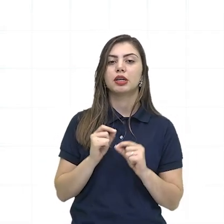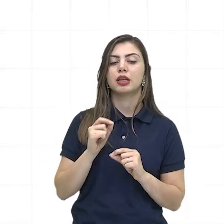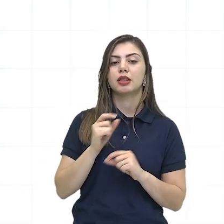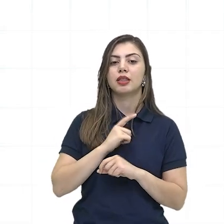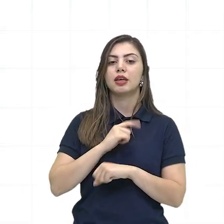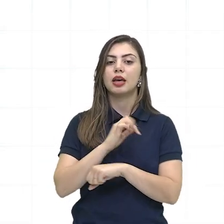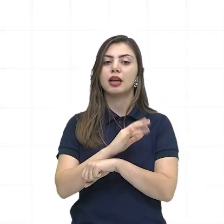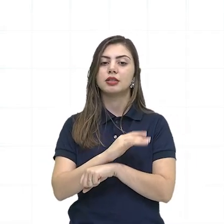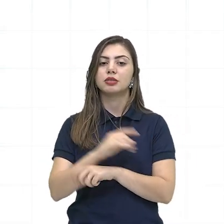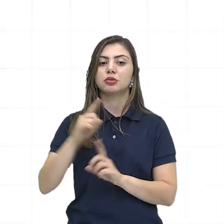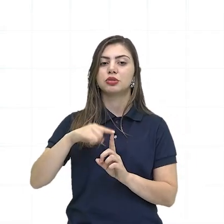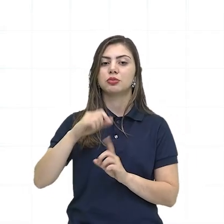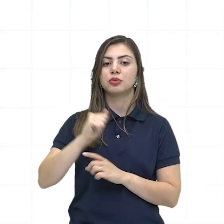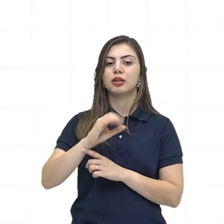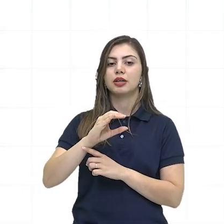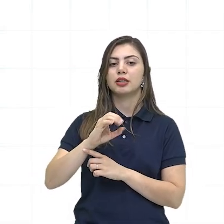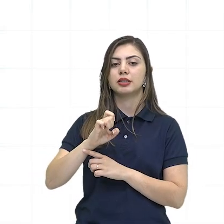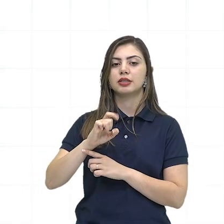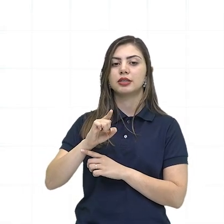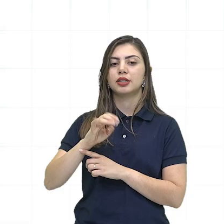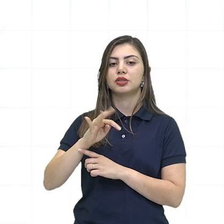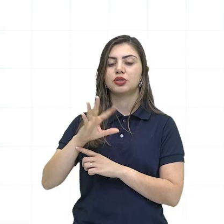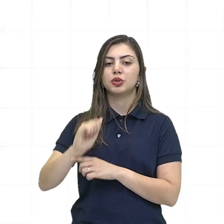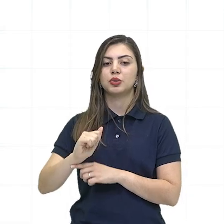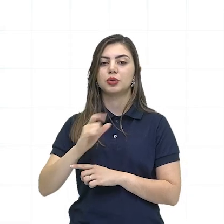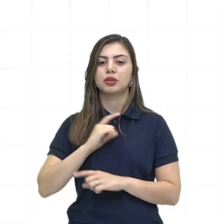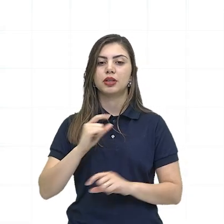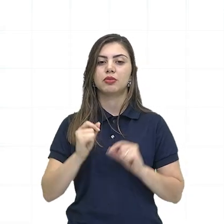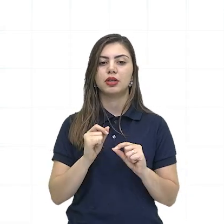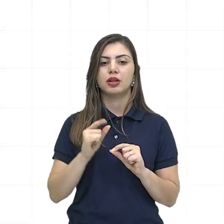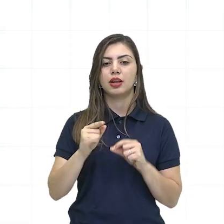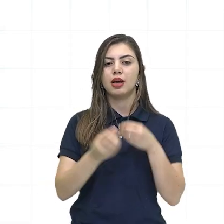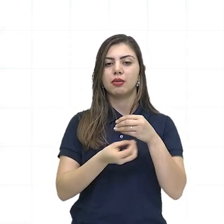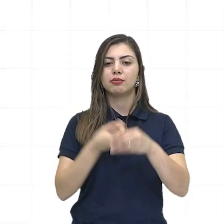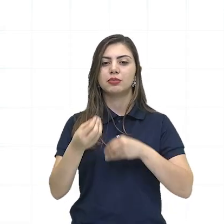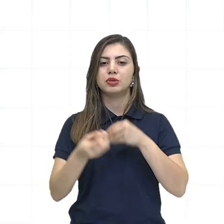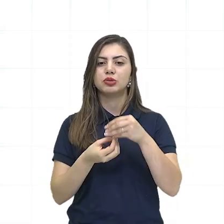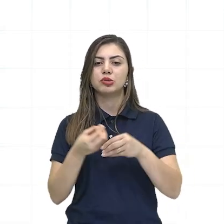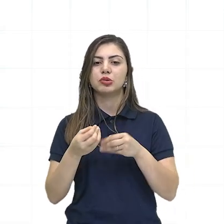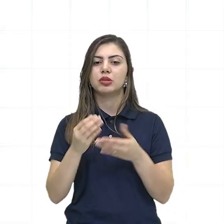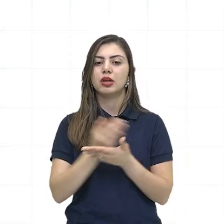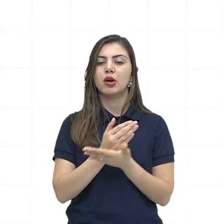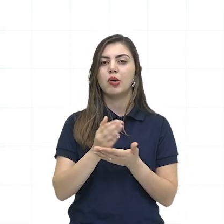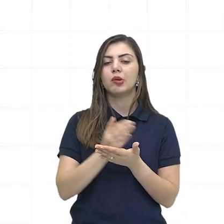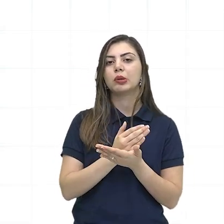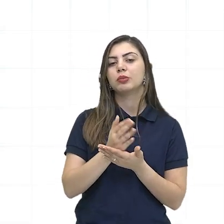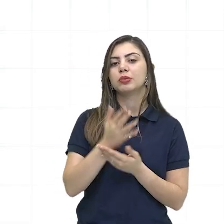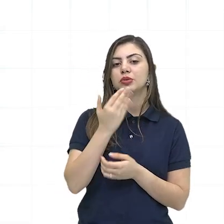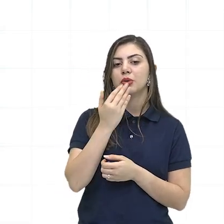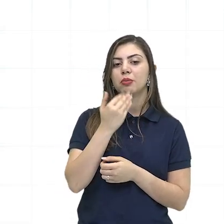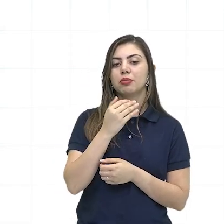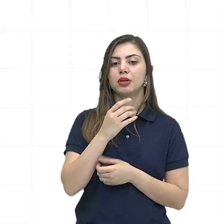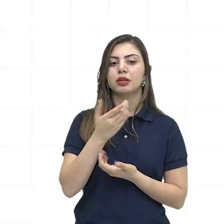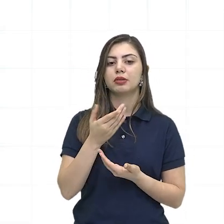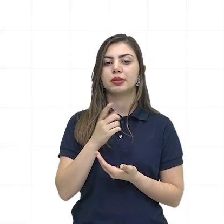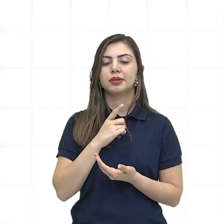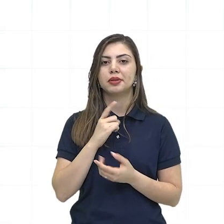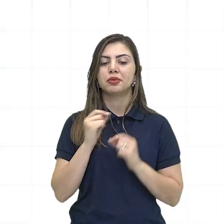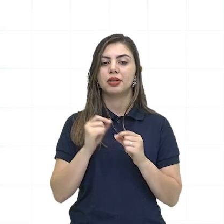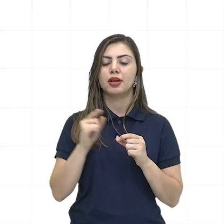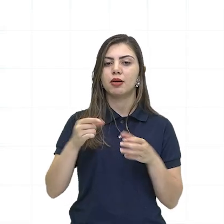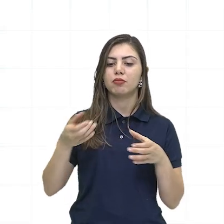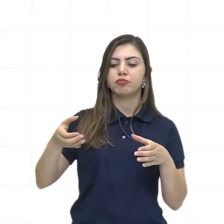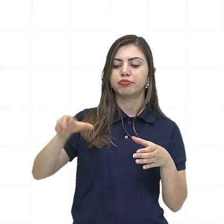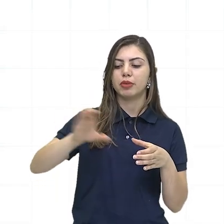Essa substância reage com bicarbonato de sódio presente em alguns alimentos, como o fermento em